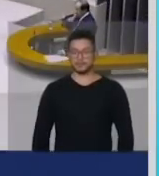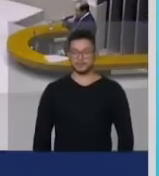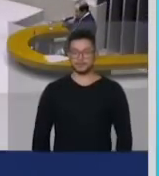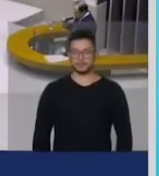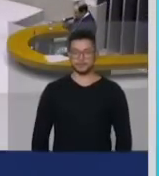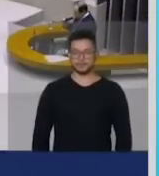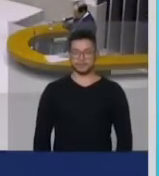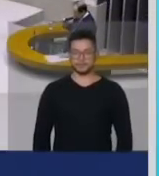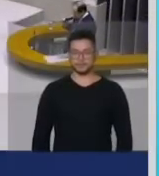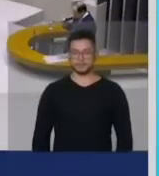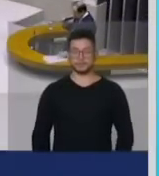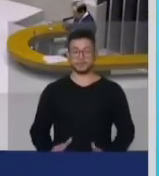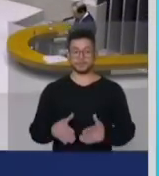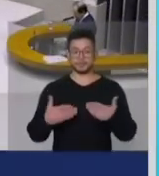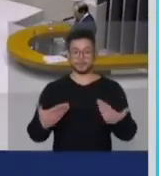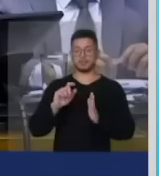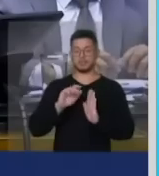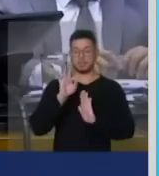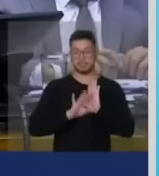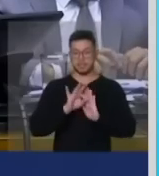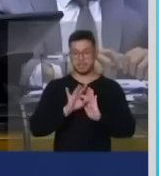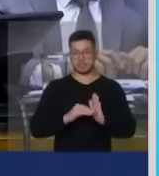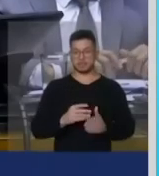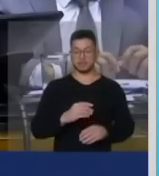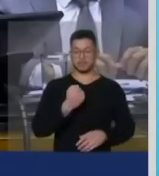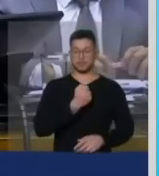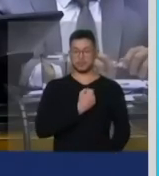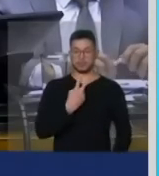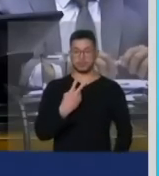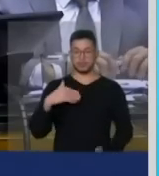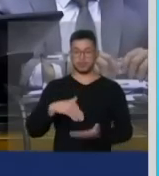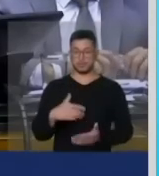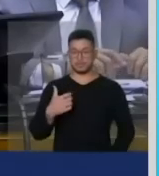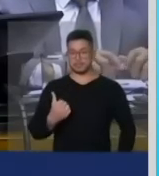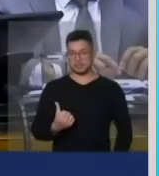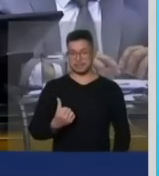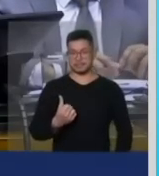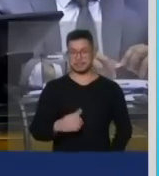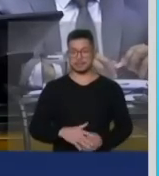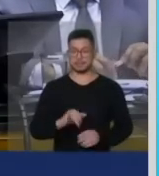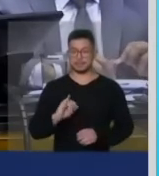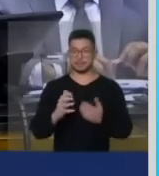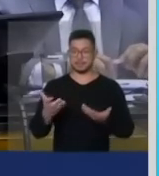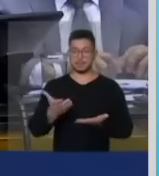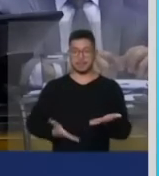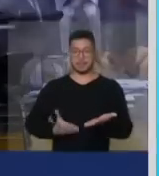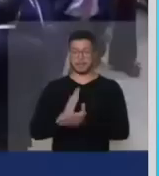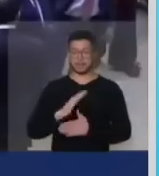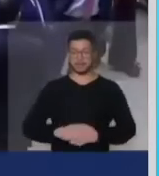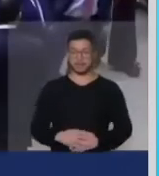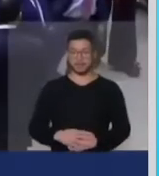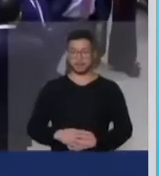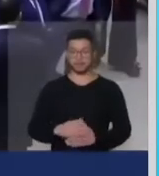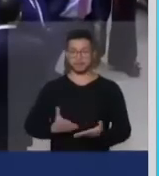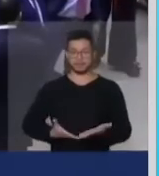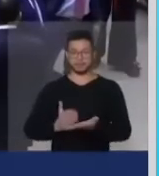para cargos e Ministérios e órgãos regionais bom meus queridos que